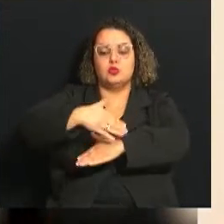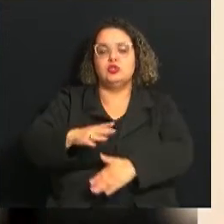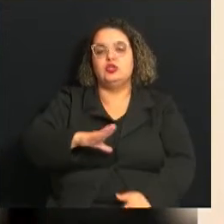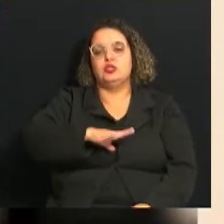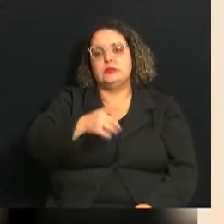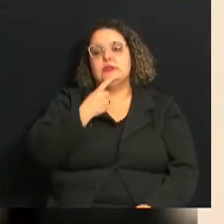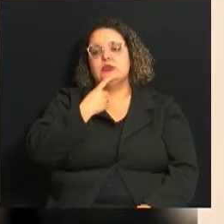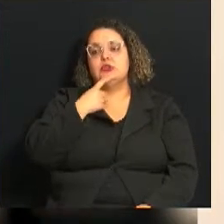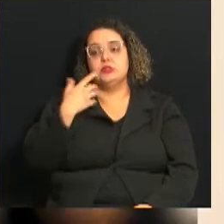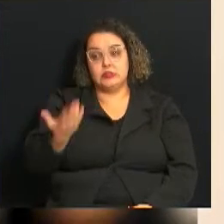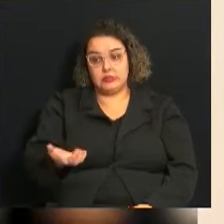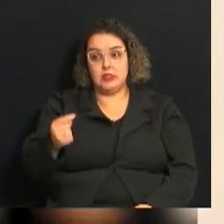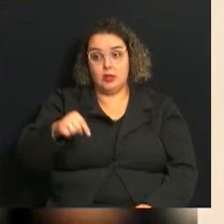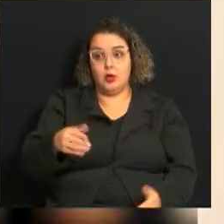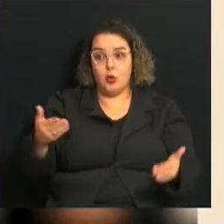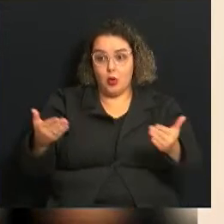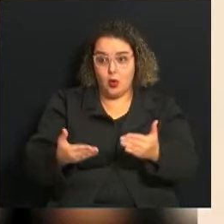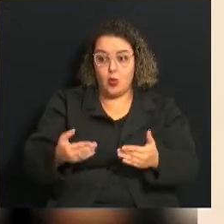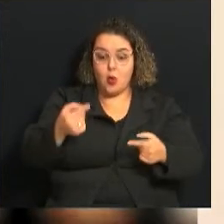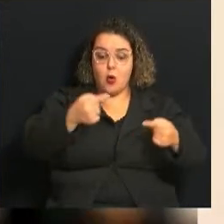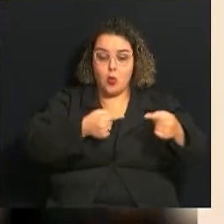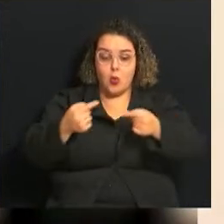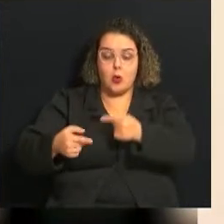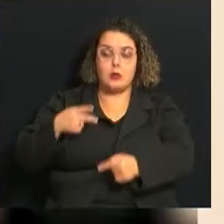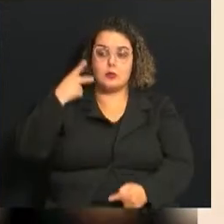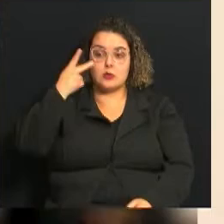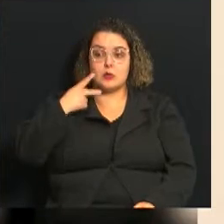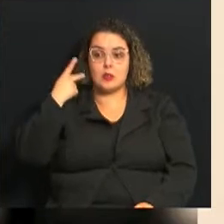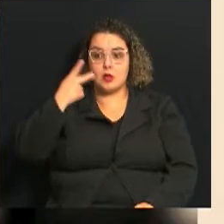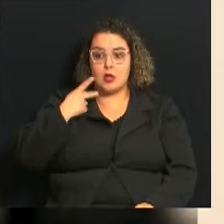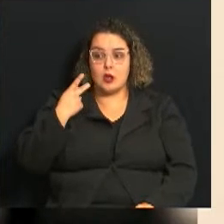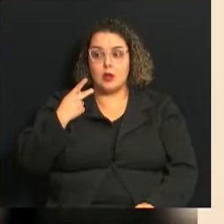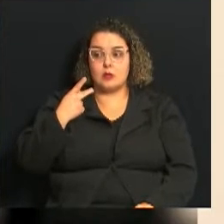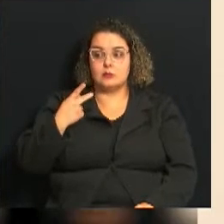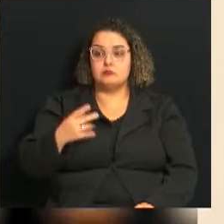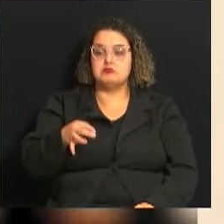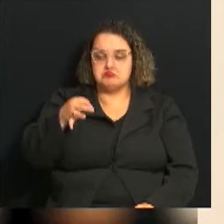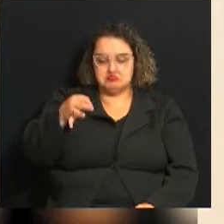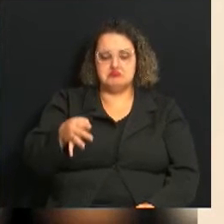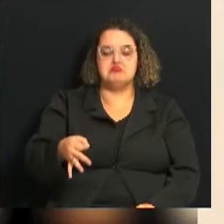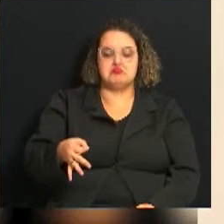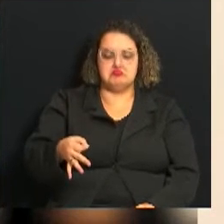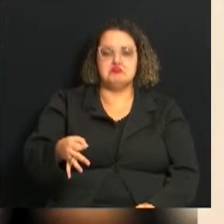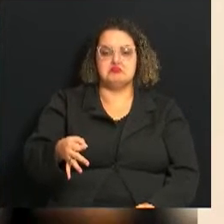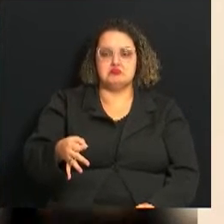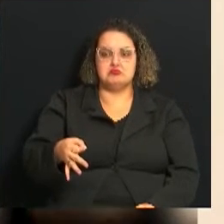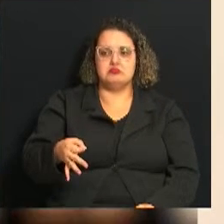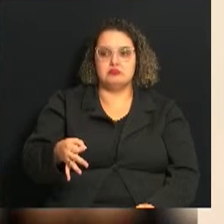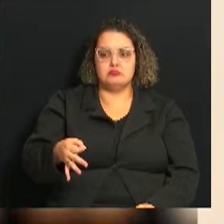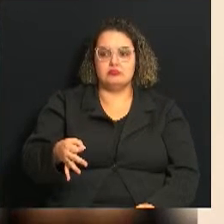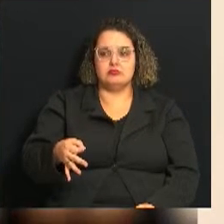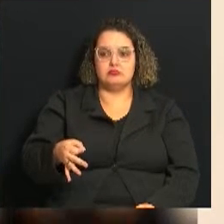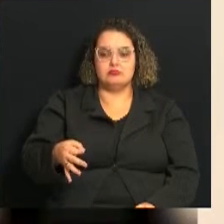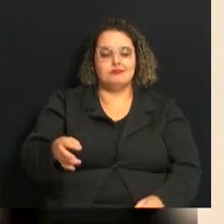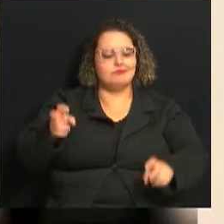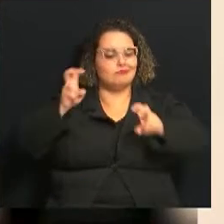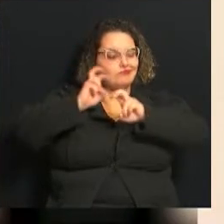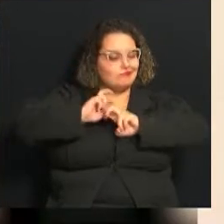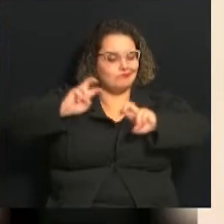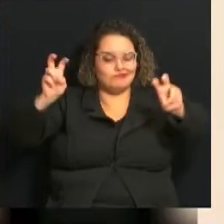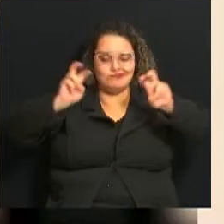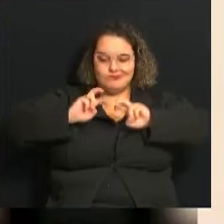com um debate político ali muito assertivo e muito gritante e latente